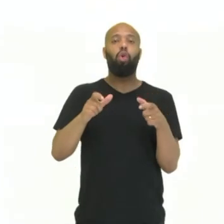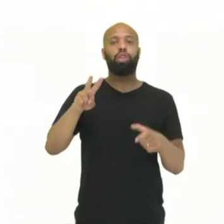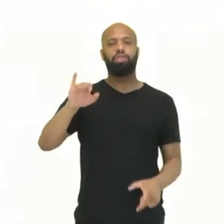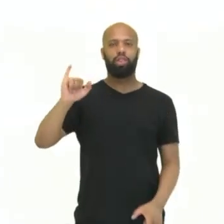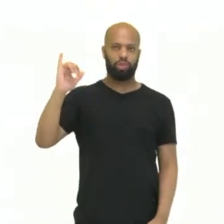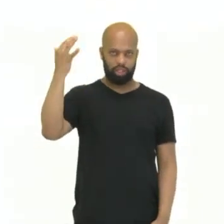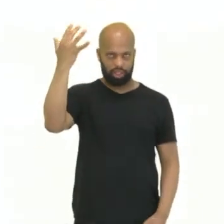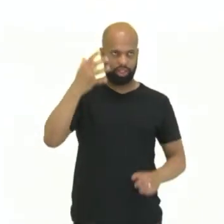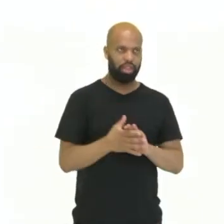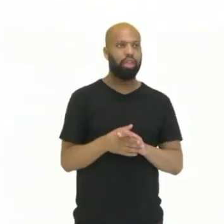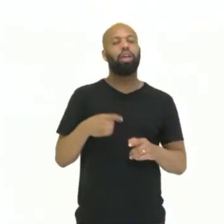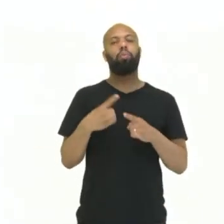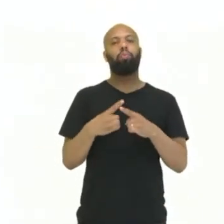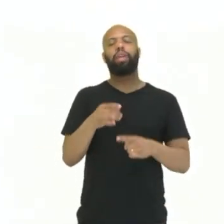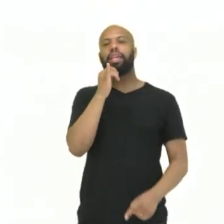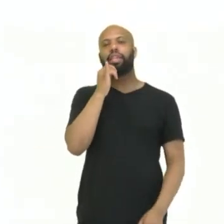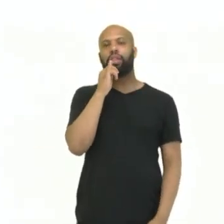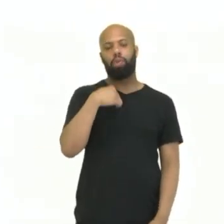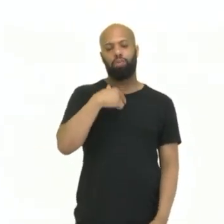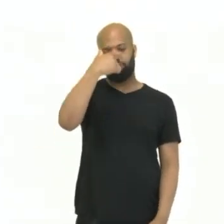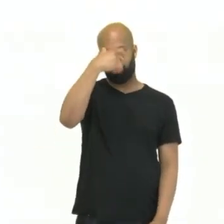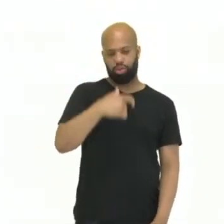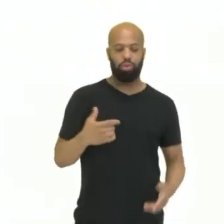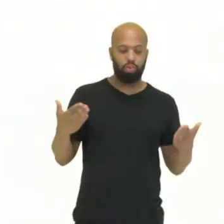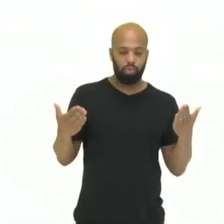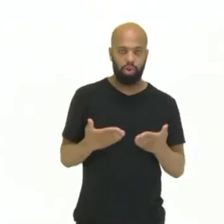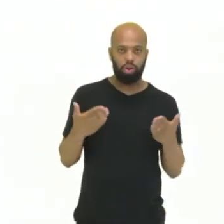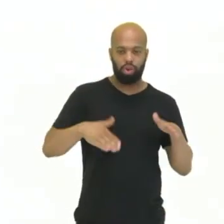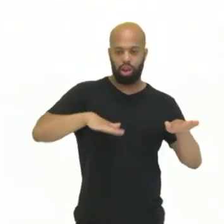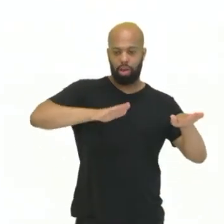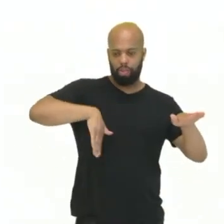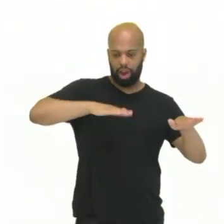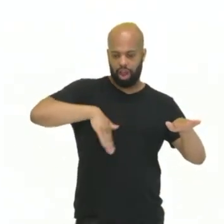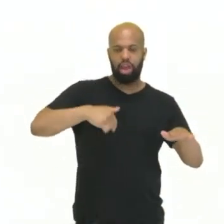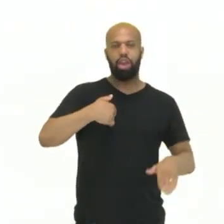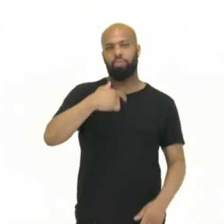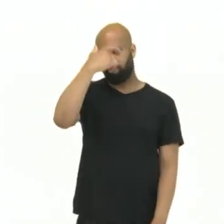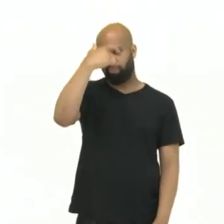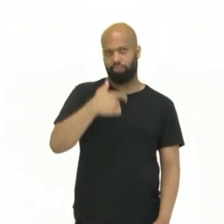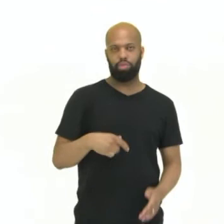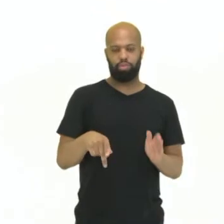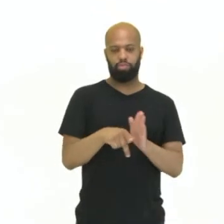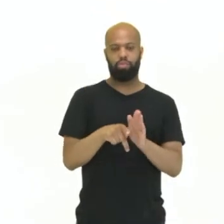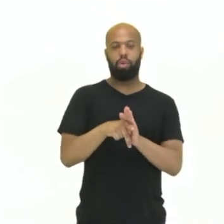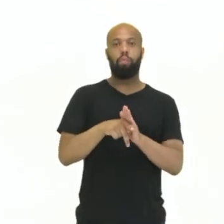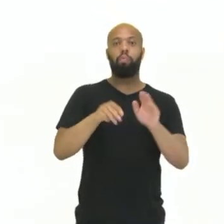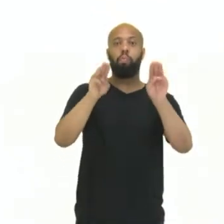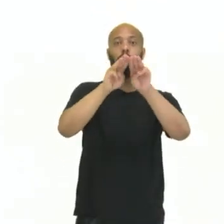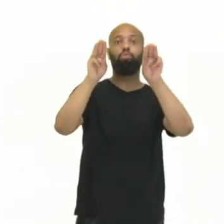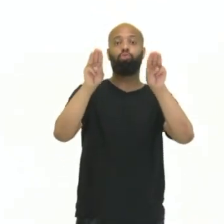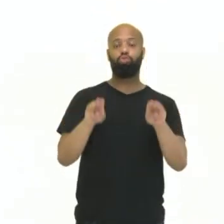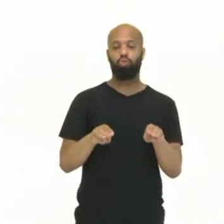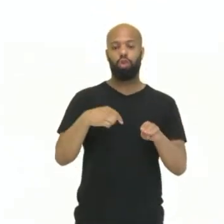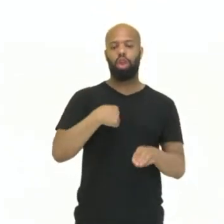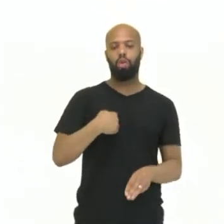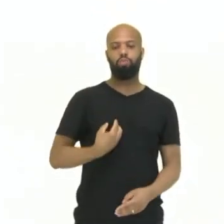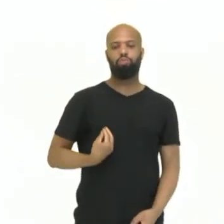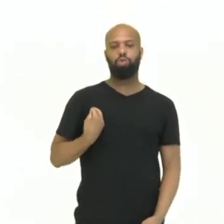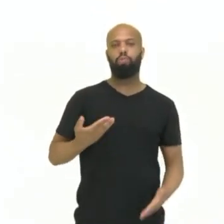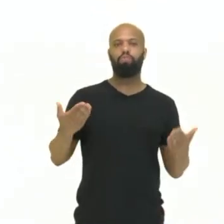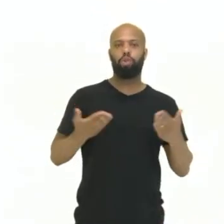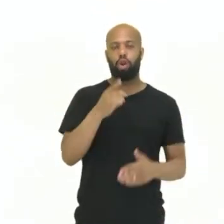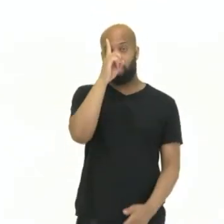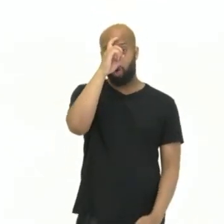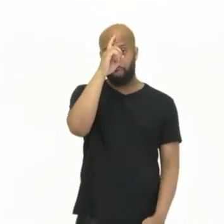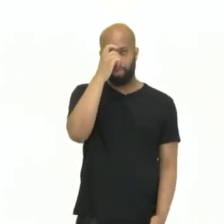Ah, então eu estou na praia, eu estou num museu, eu estou num hospital. Então, no teatro a gente tem